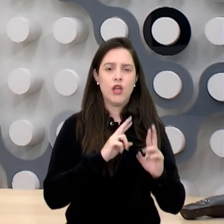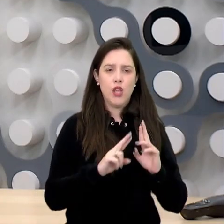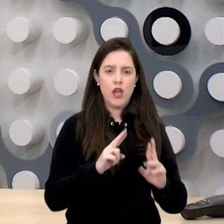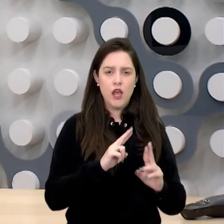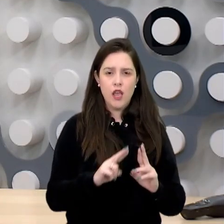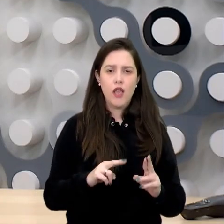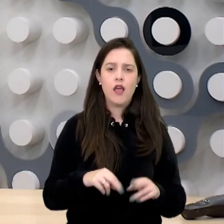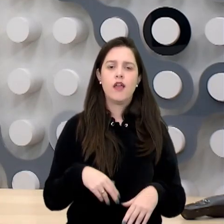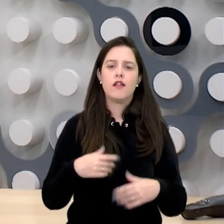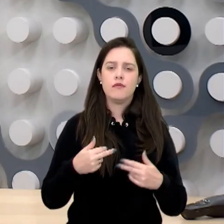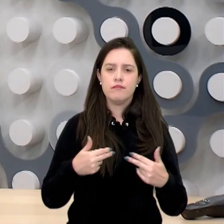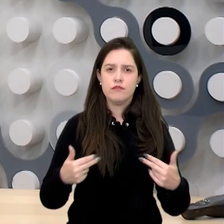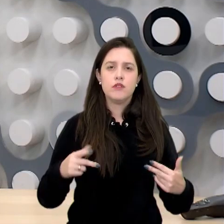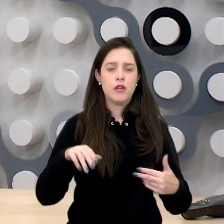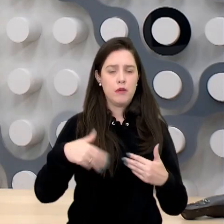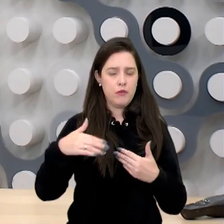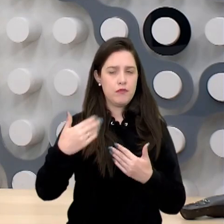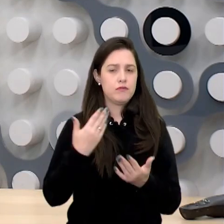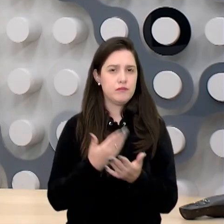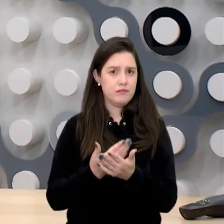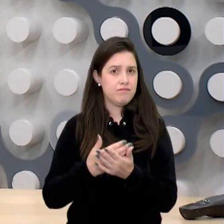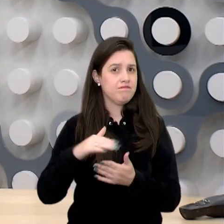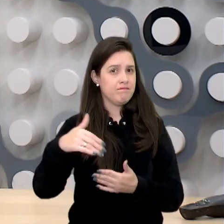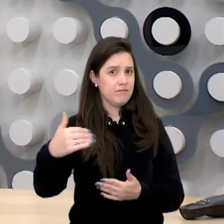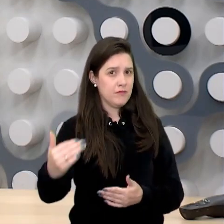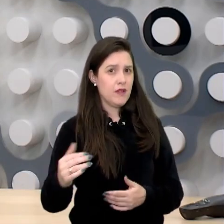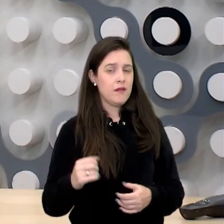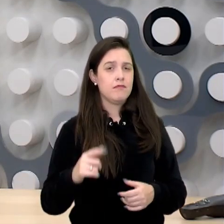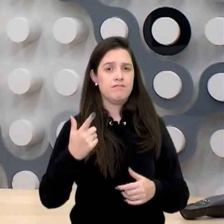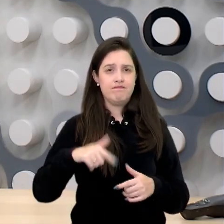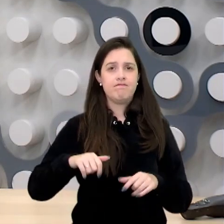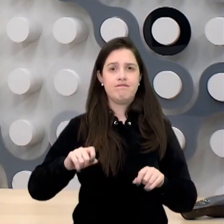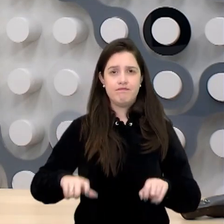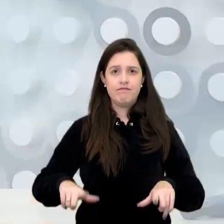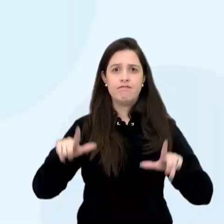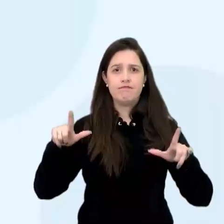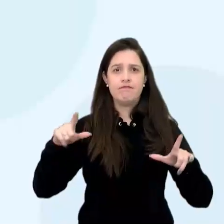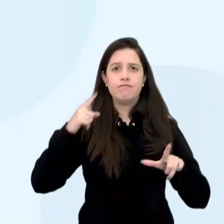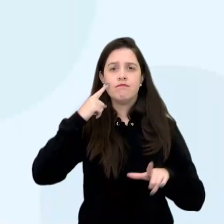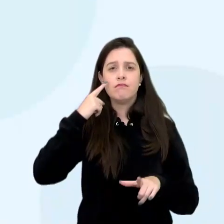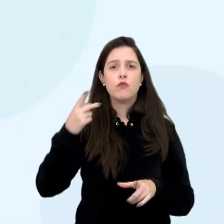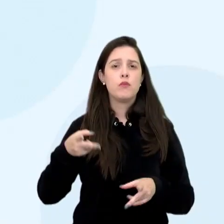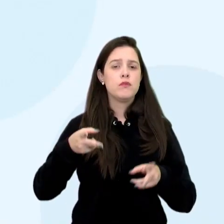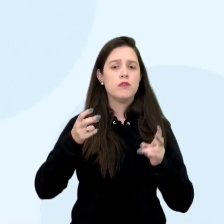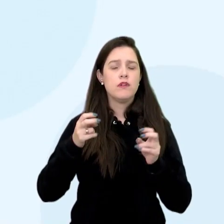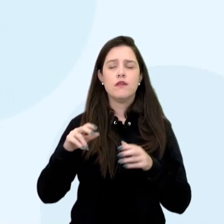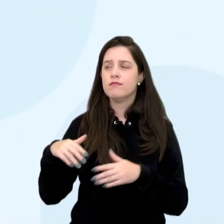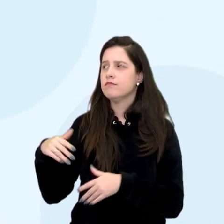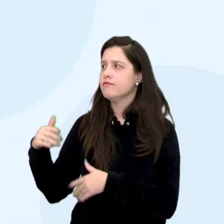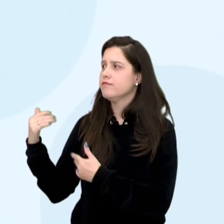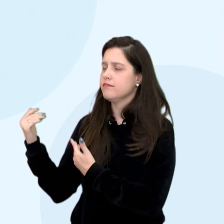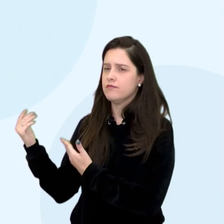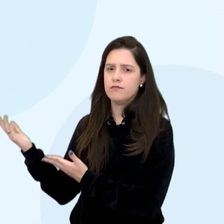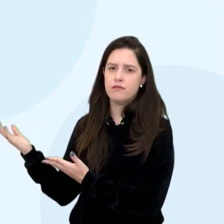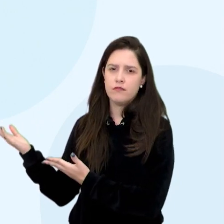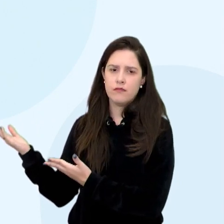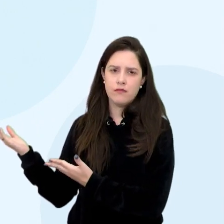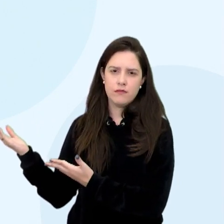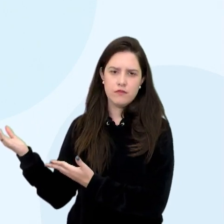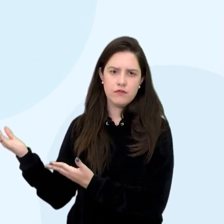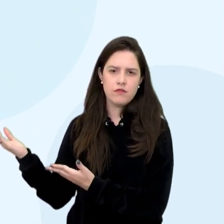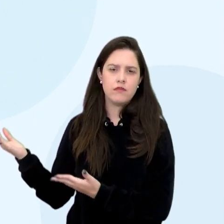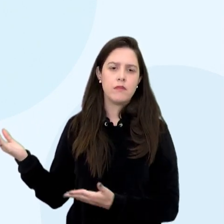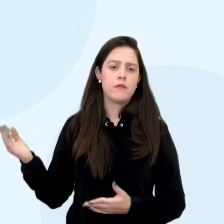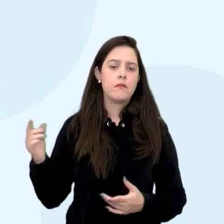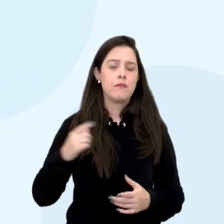minerais, como a gente vai estudar mais para frente. Vamos voltar lá para a tela, por gentileza, e aí vocês vão observar aí as bacias sedimentares,